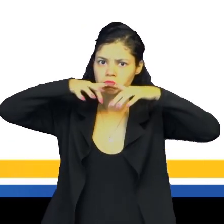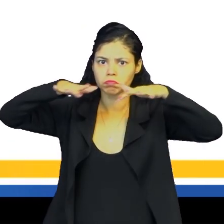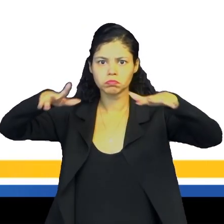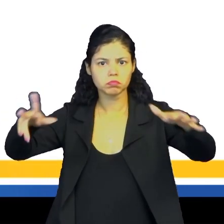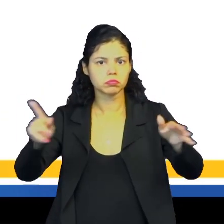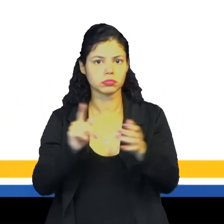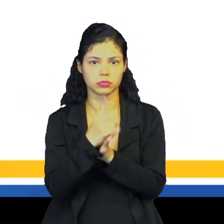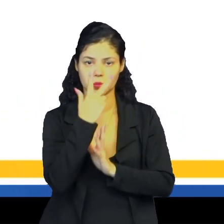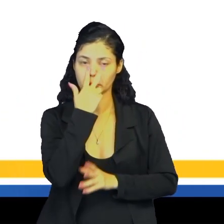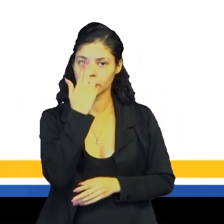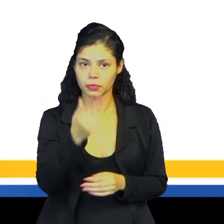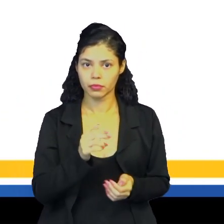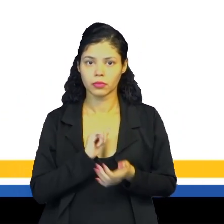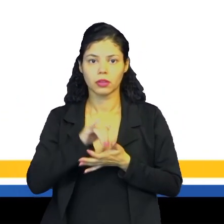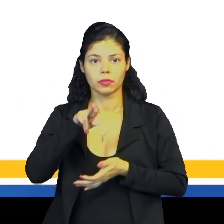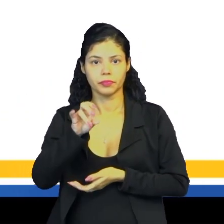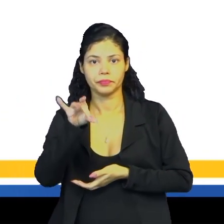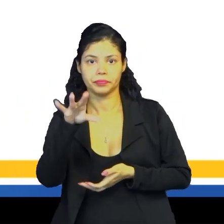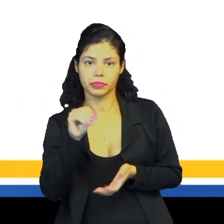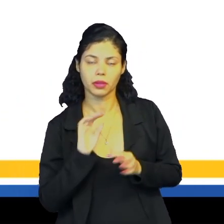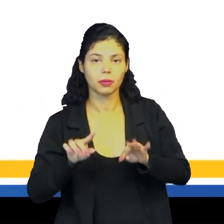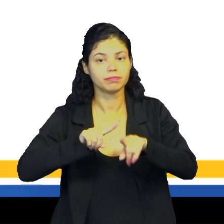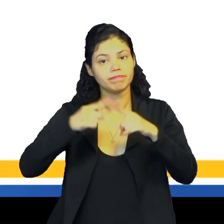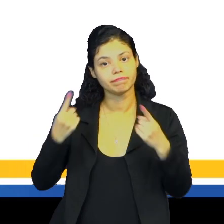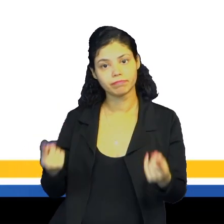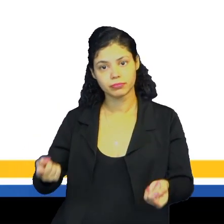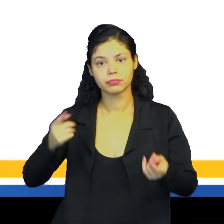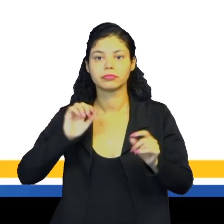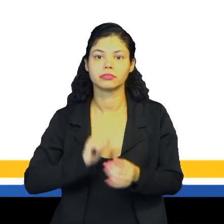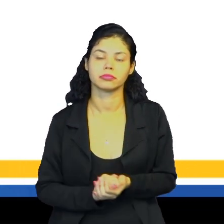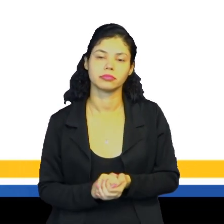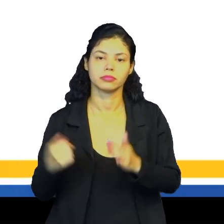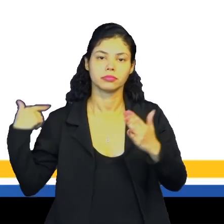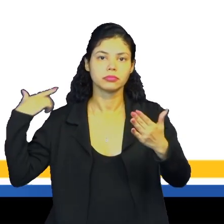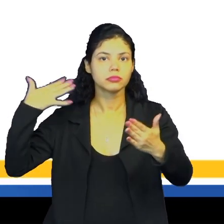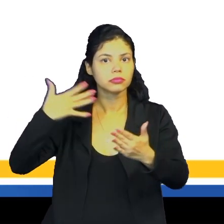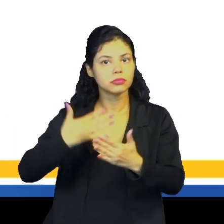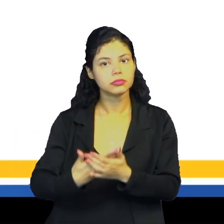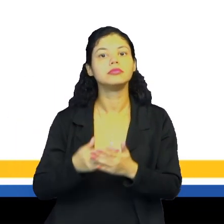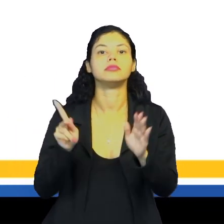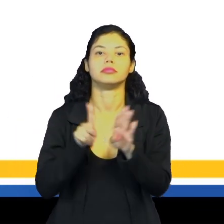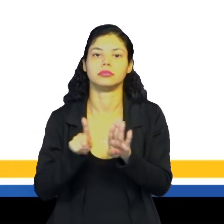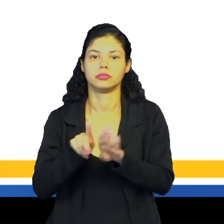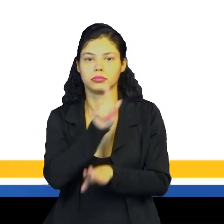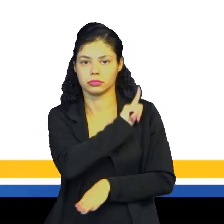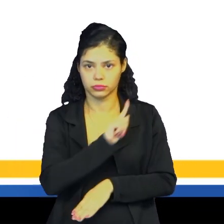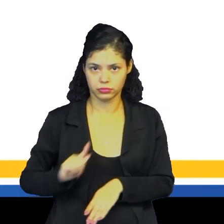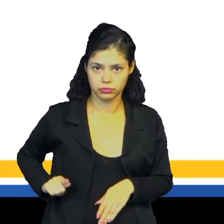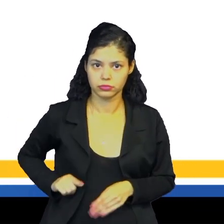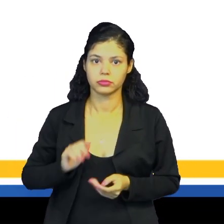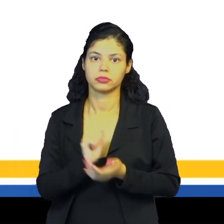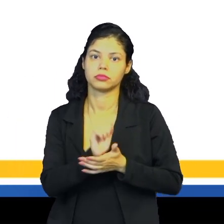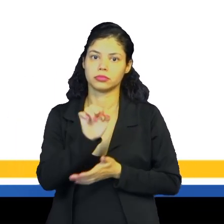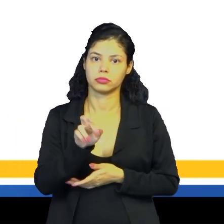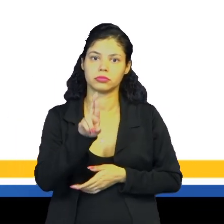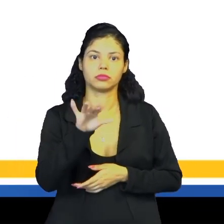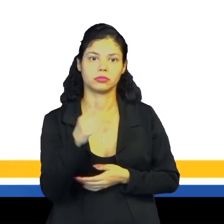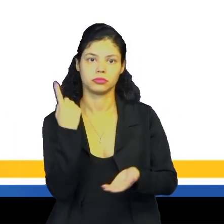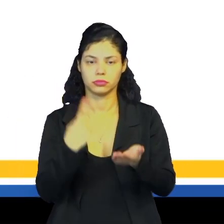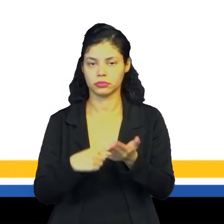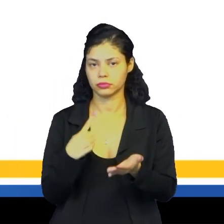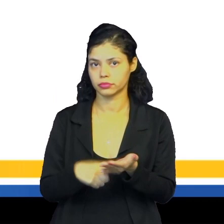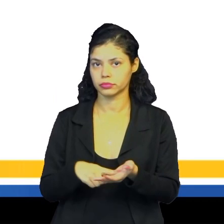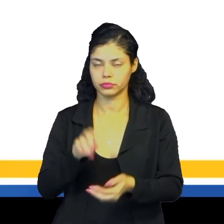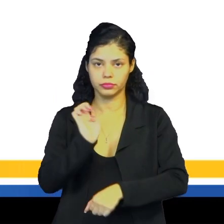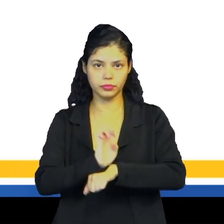amplo, transparente e idôneo. Contudo, apesar dos avanços nos primeiros anos do governo, a era Vargas ficou marcada pelo